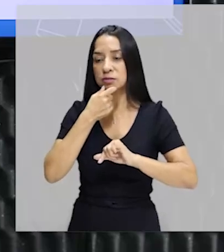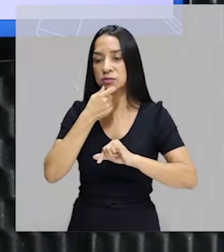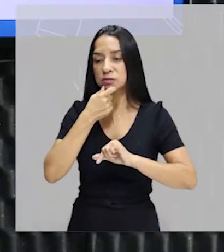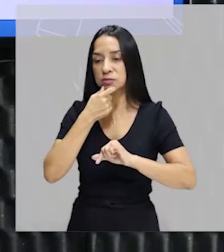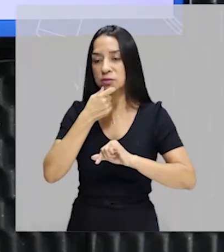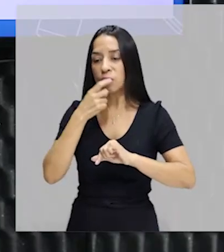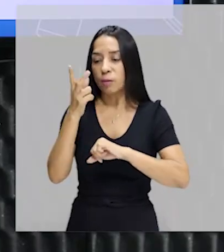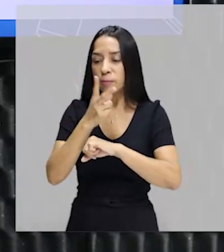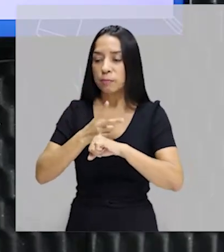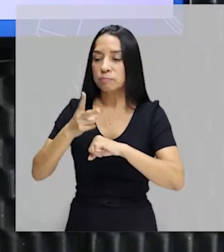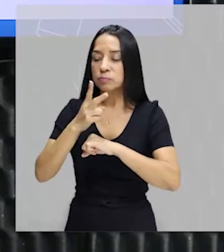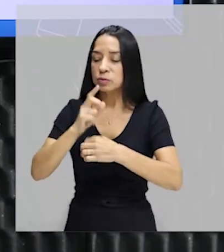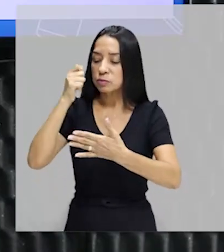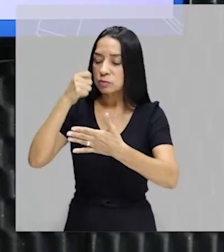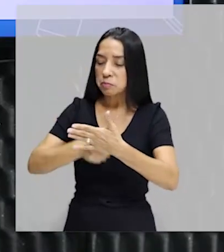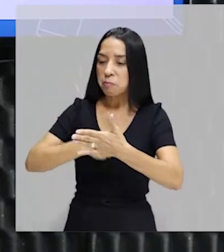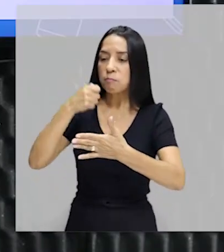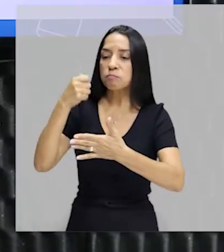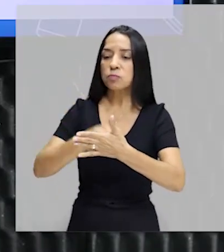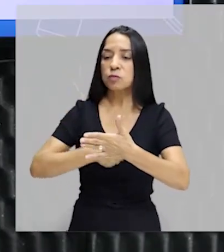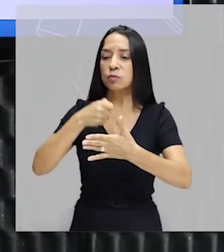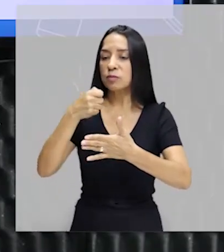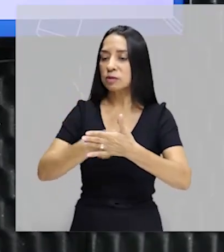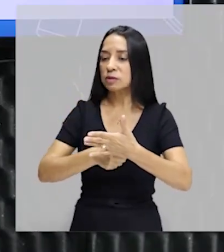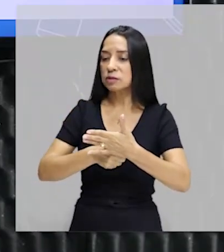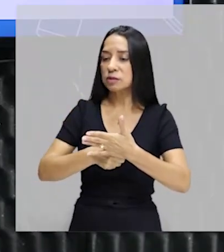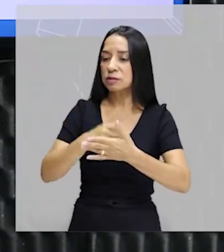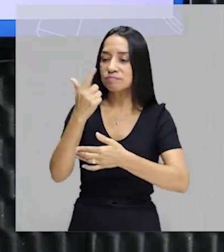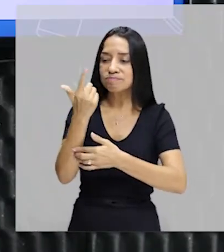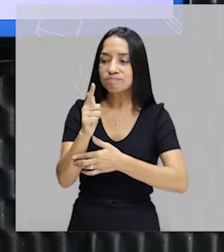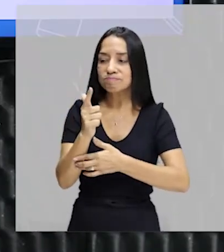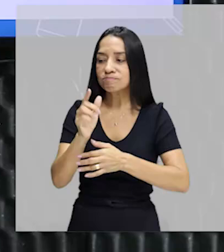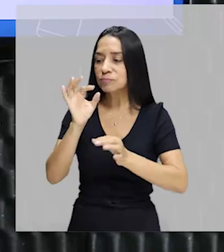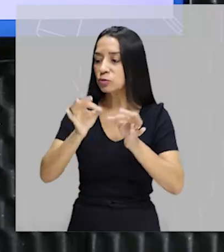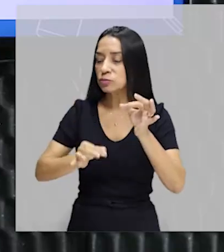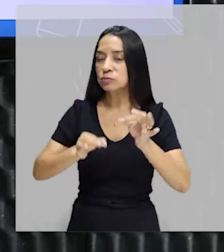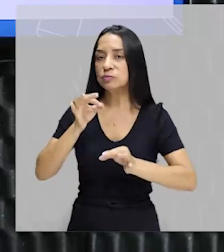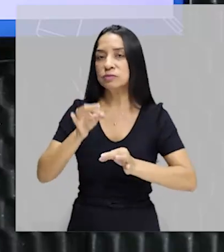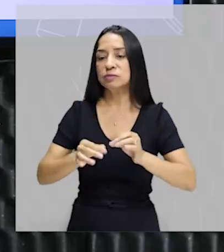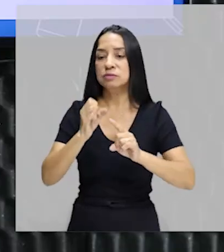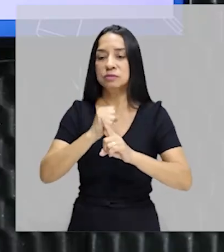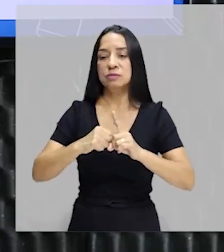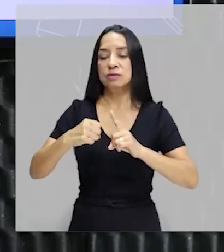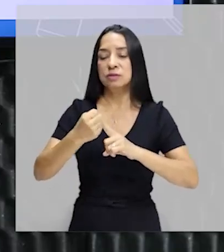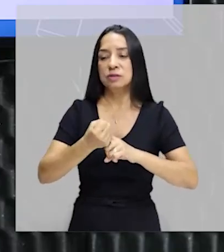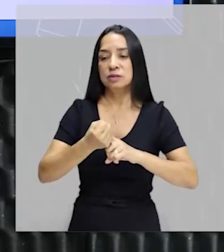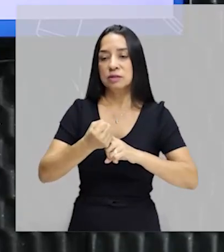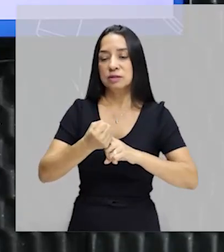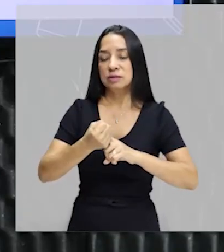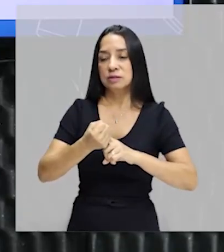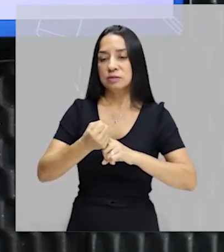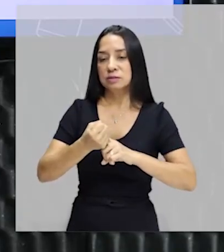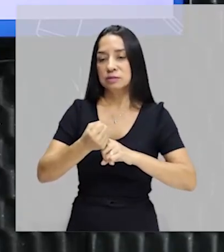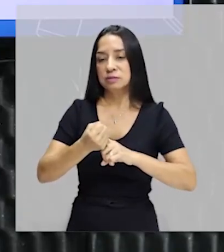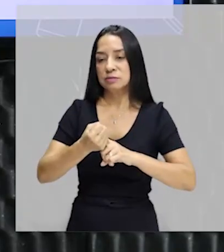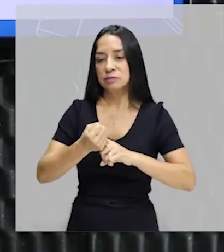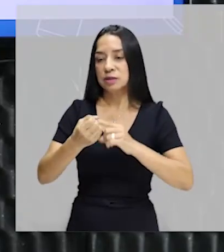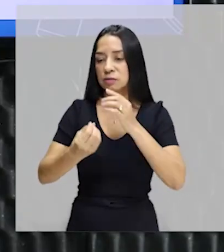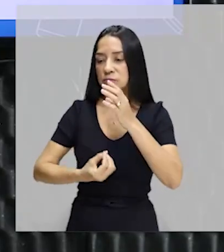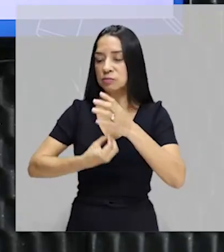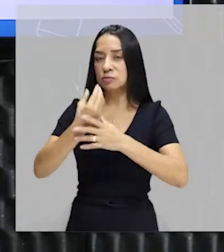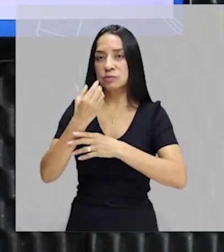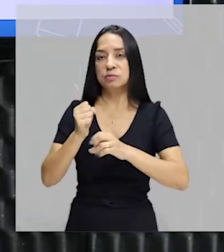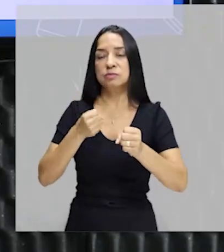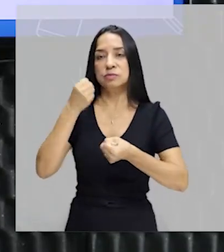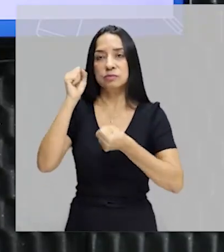combater o lastro de injustiças sociais deixados pela industrialização,